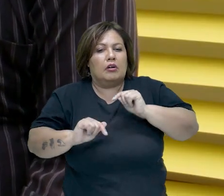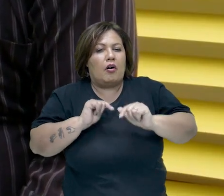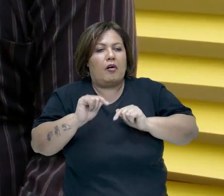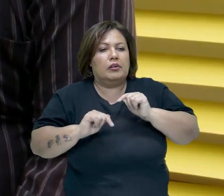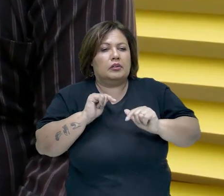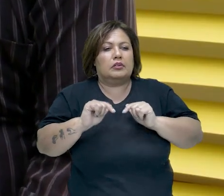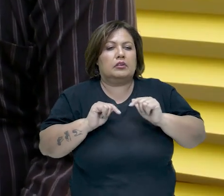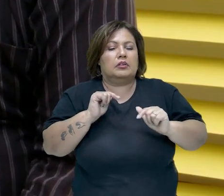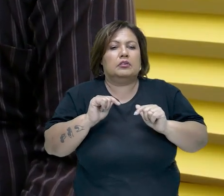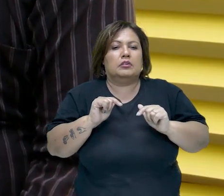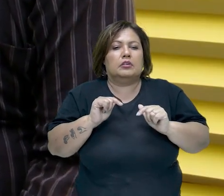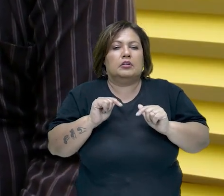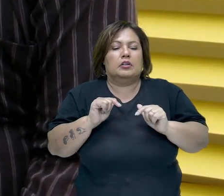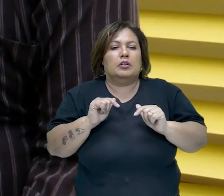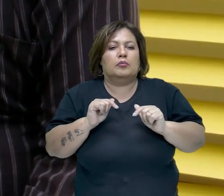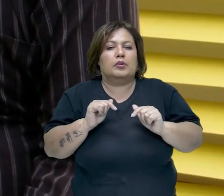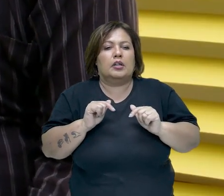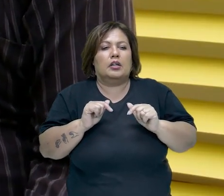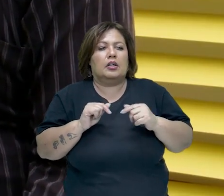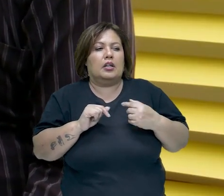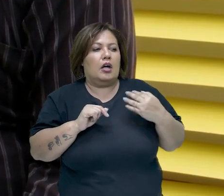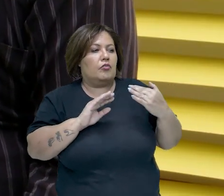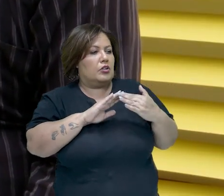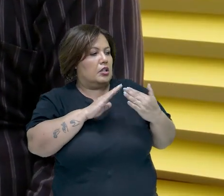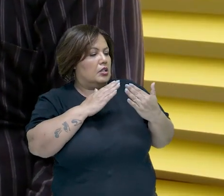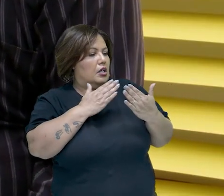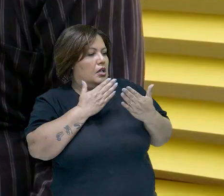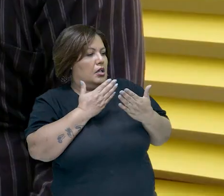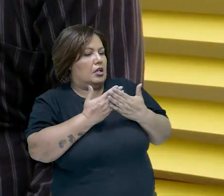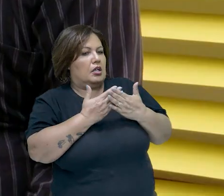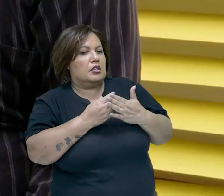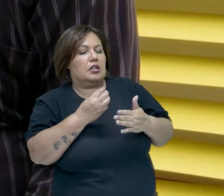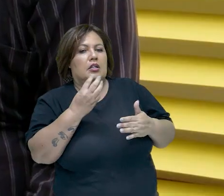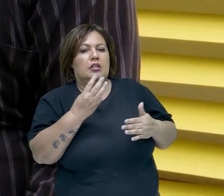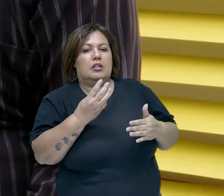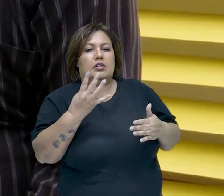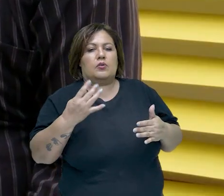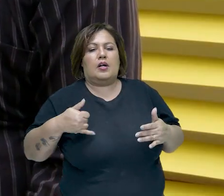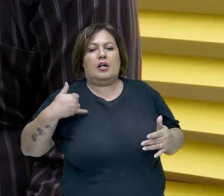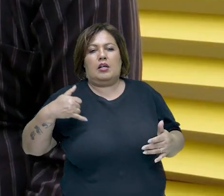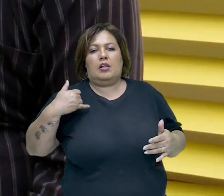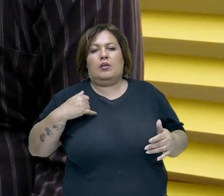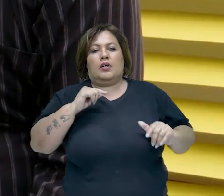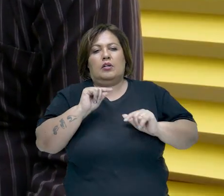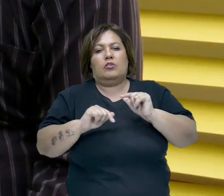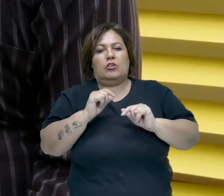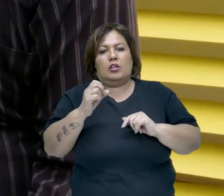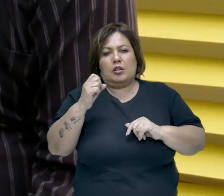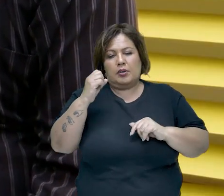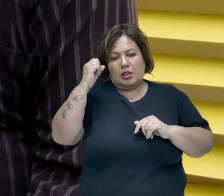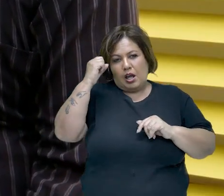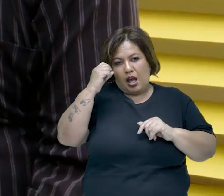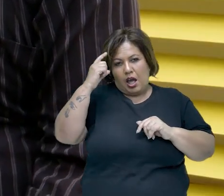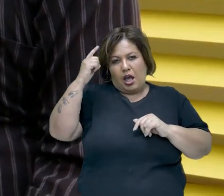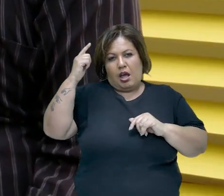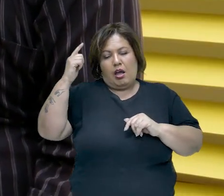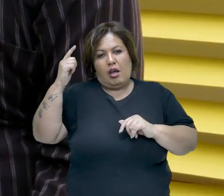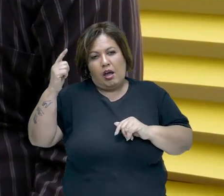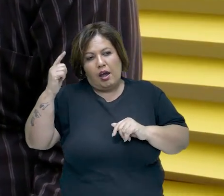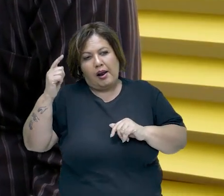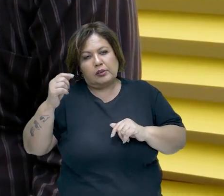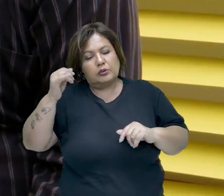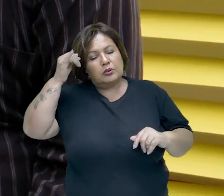trabalhar desde a escola, desde a pré-escola, com 3, 4 anos, trabalhar a cultura de tolerância, cultura